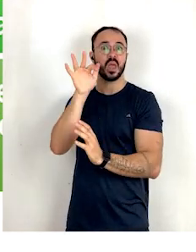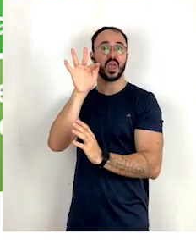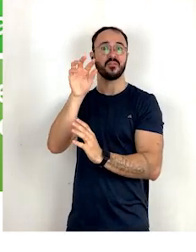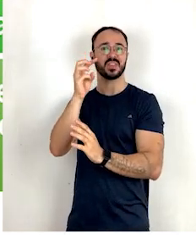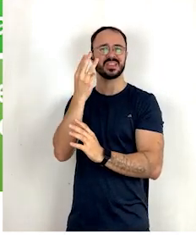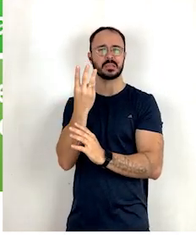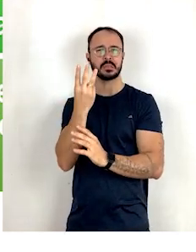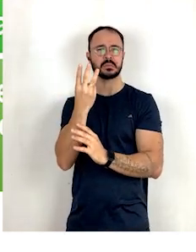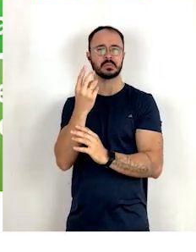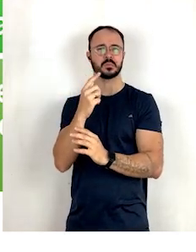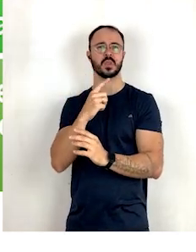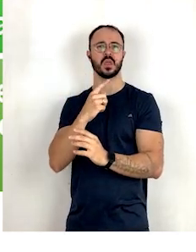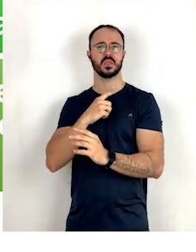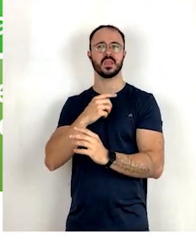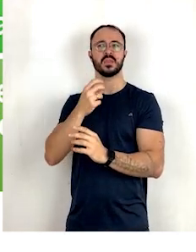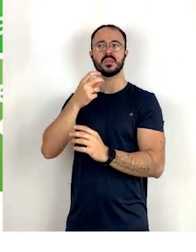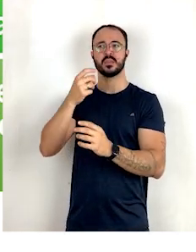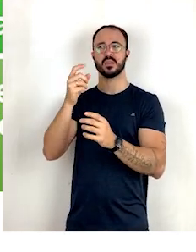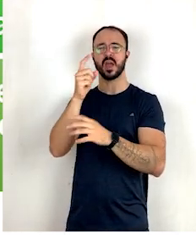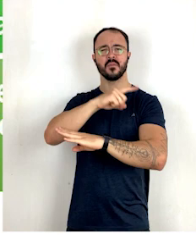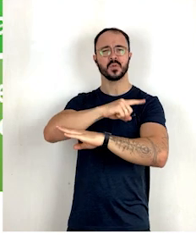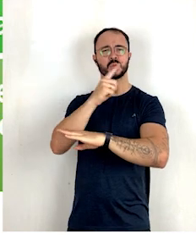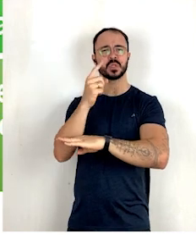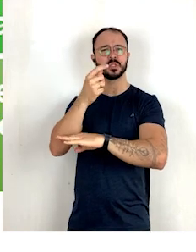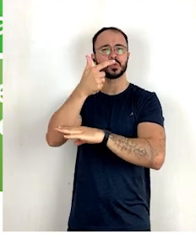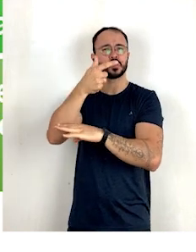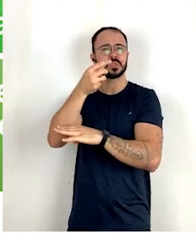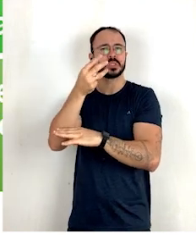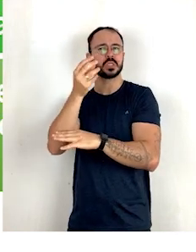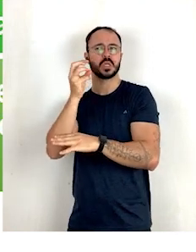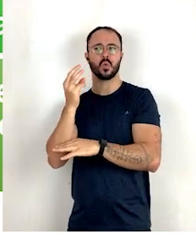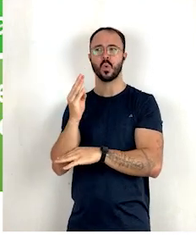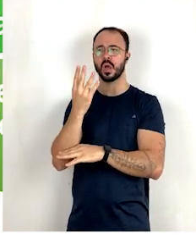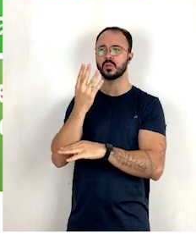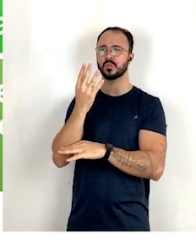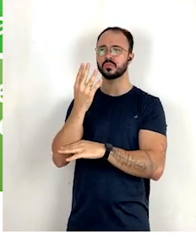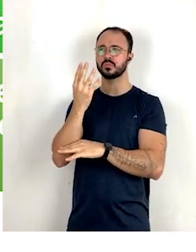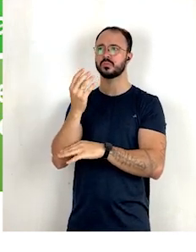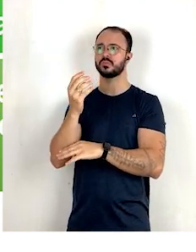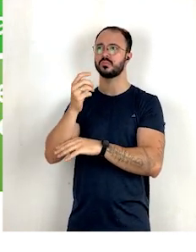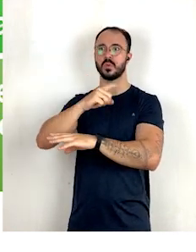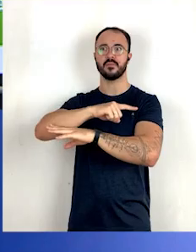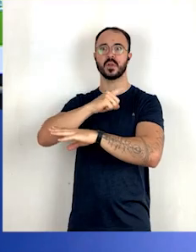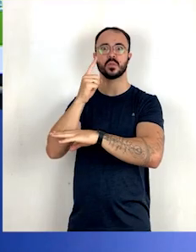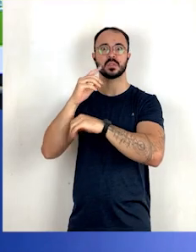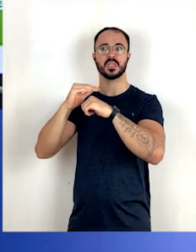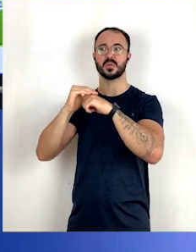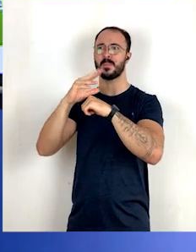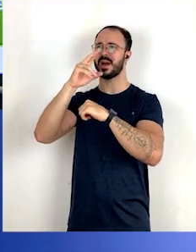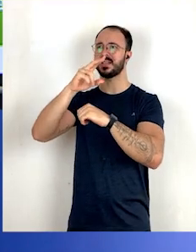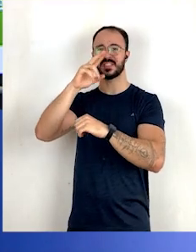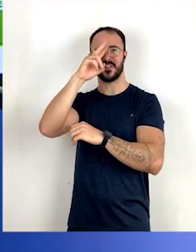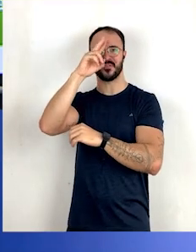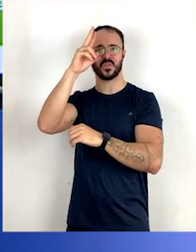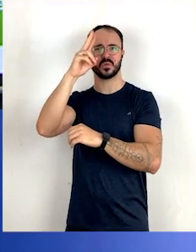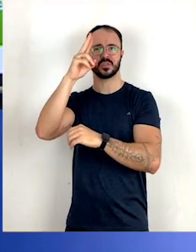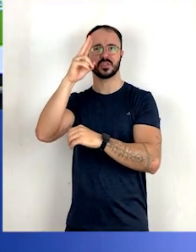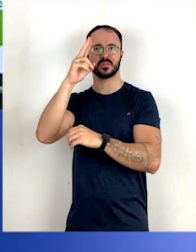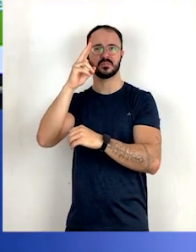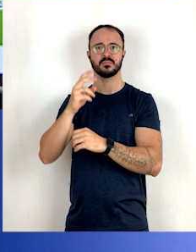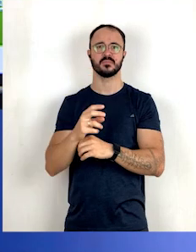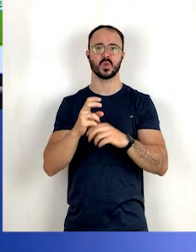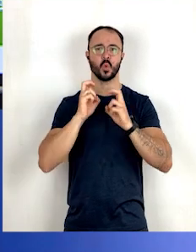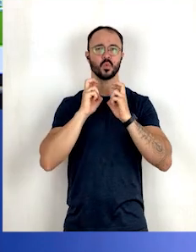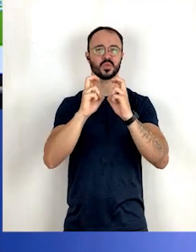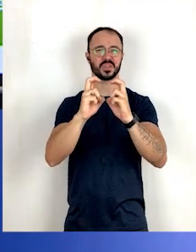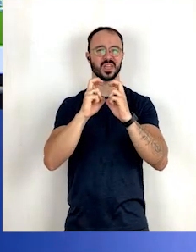a 332 km por hora. Vagões de trens podem ser descarrilhados. Na escala F4, nós temos a velocidade